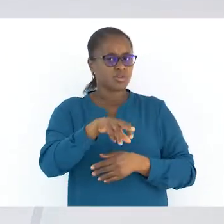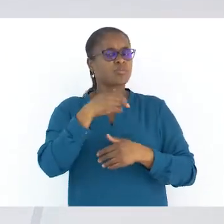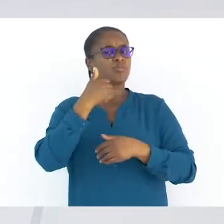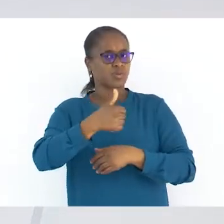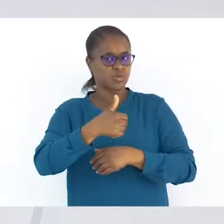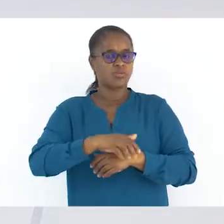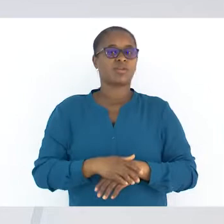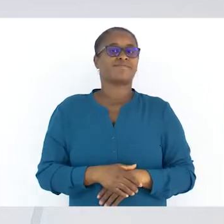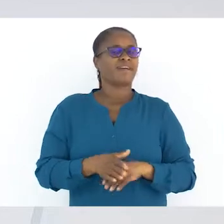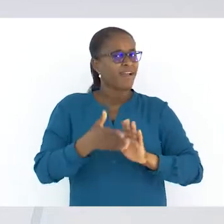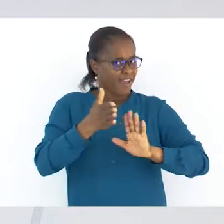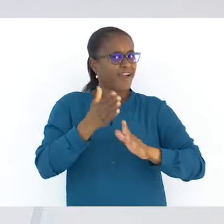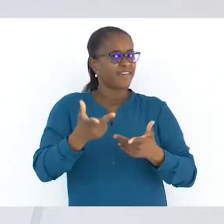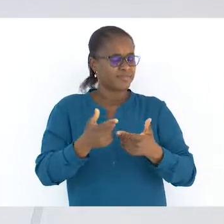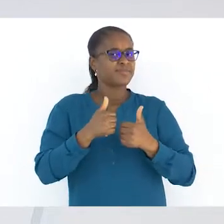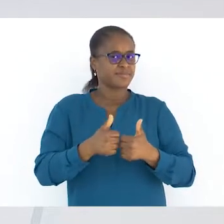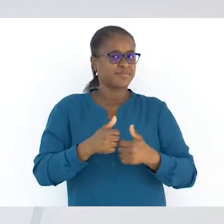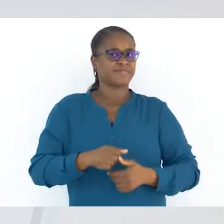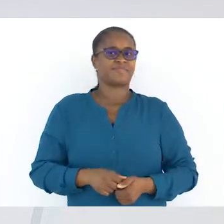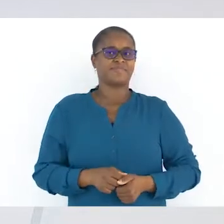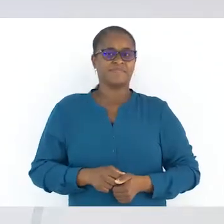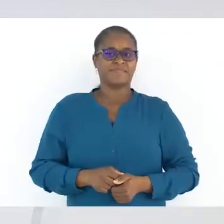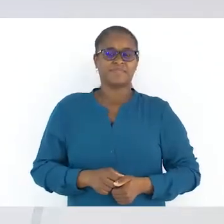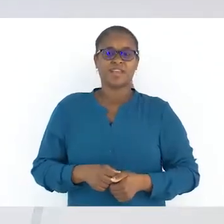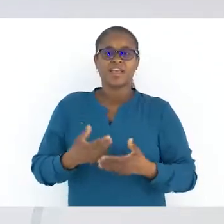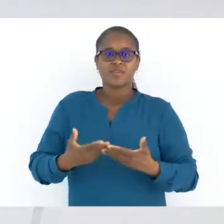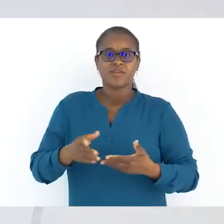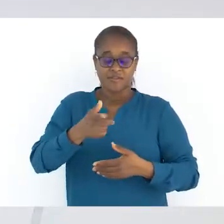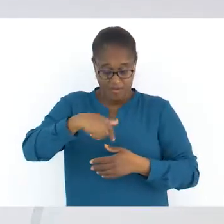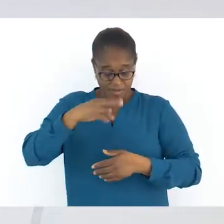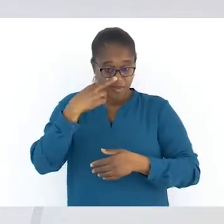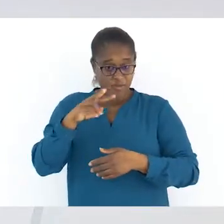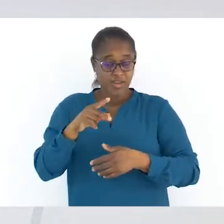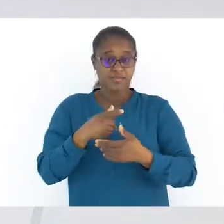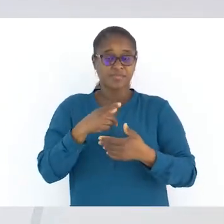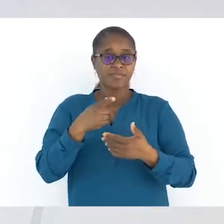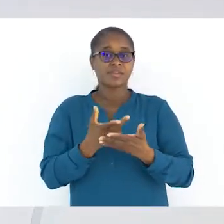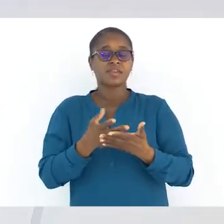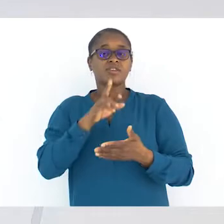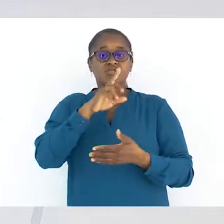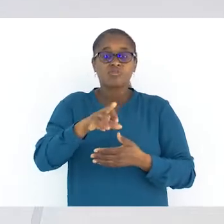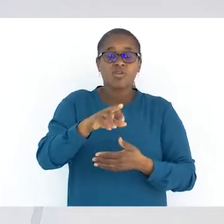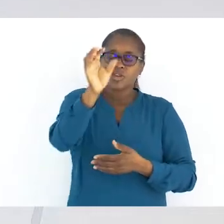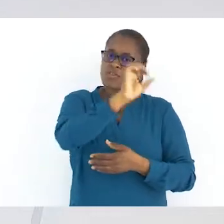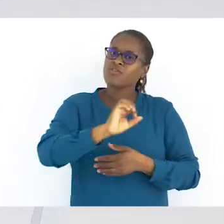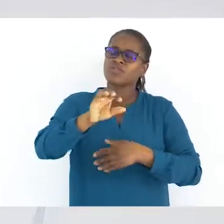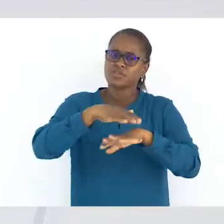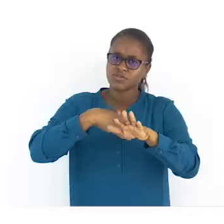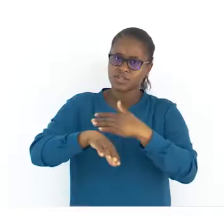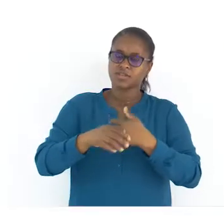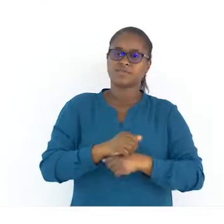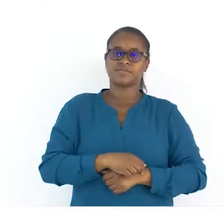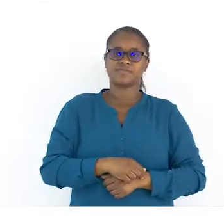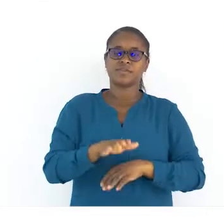bem! Tão rápidos e eficazes, hein? Então, vamos ver a resposta que vocês deram. Vamos fazer a